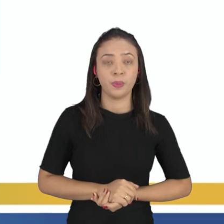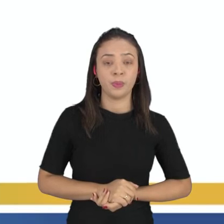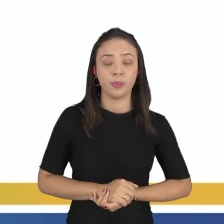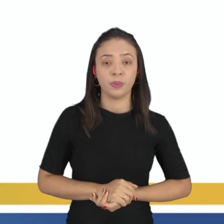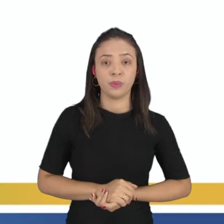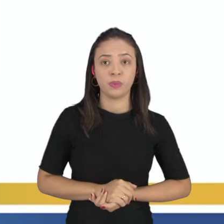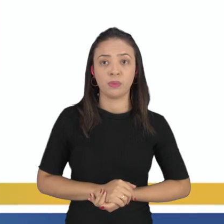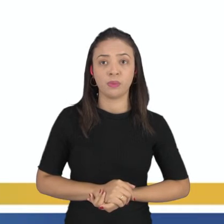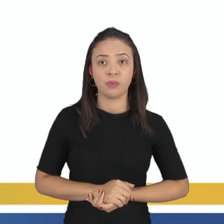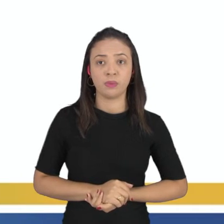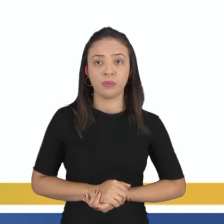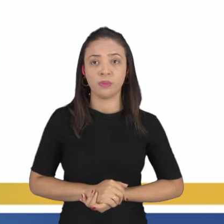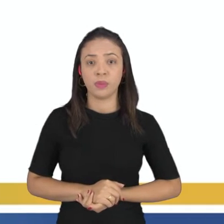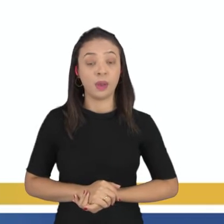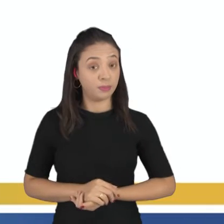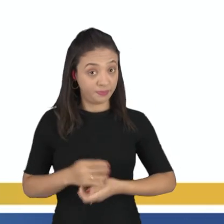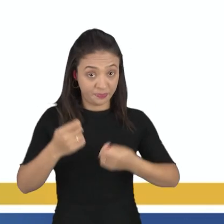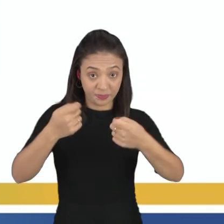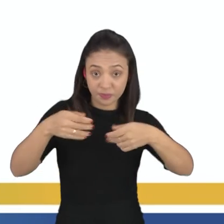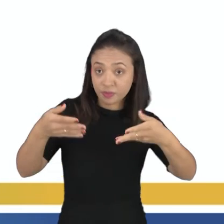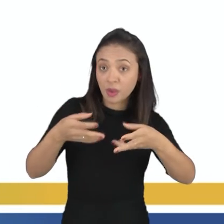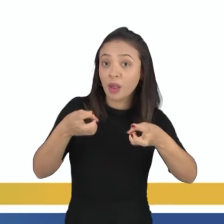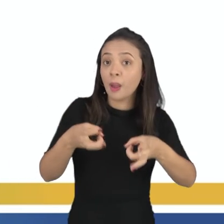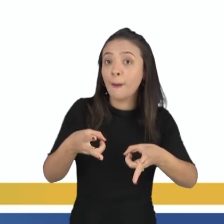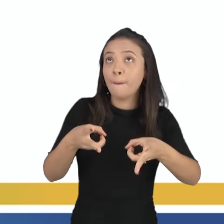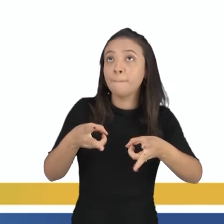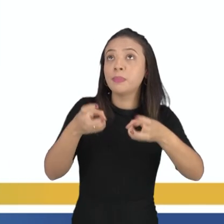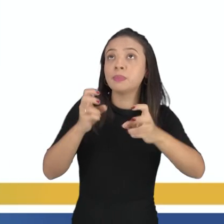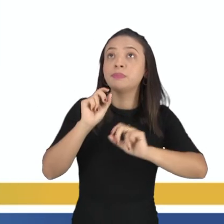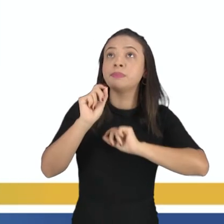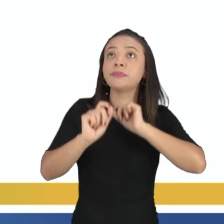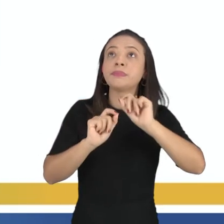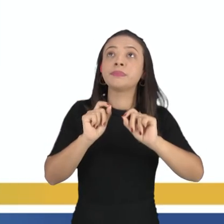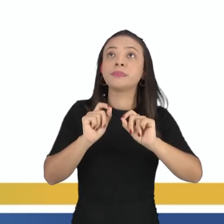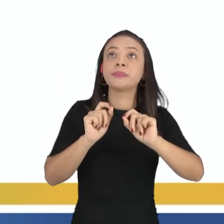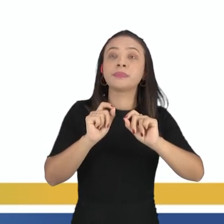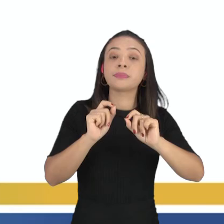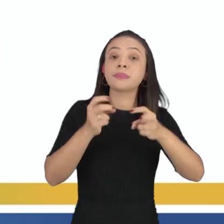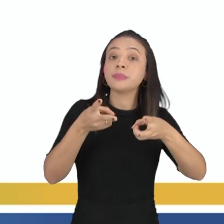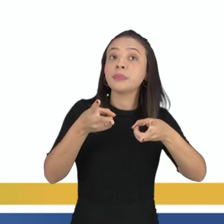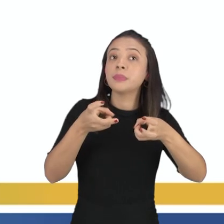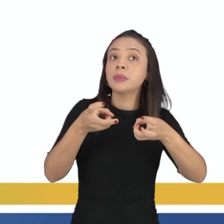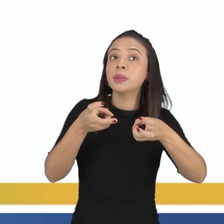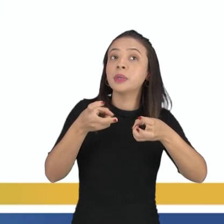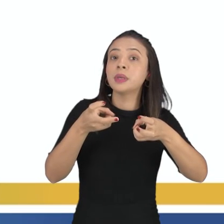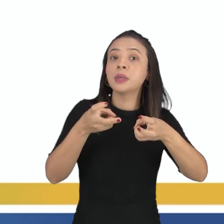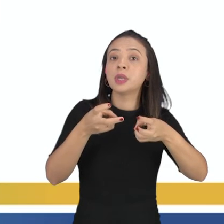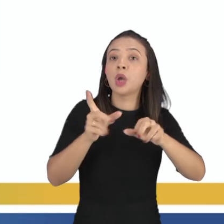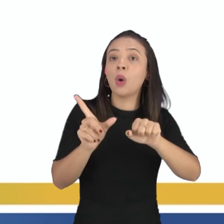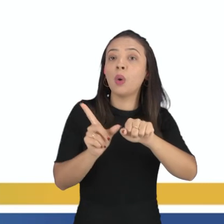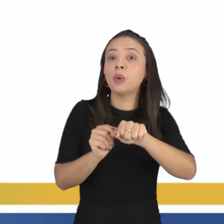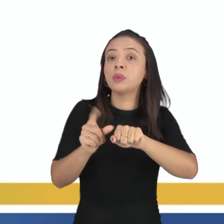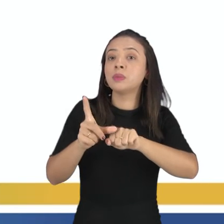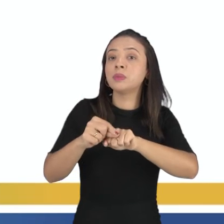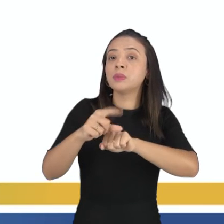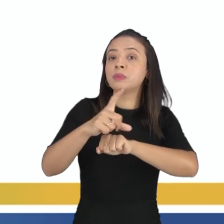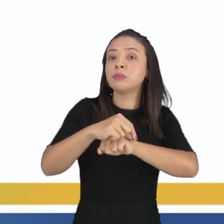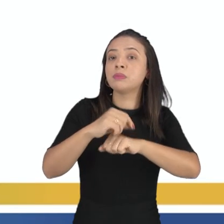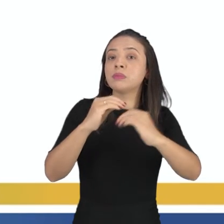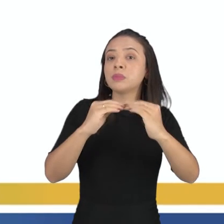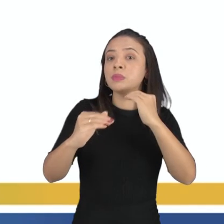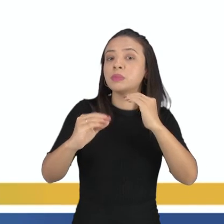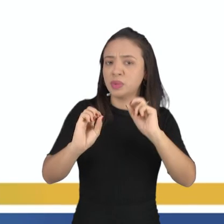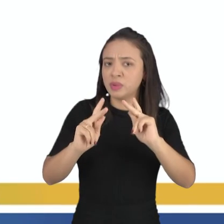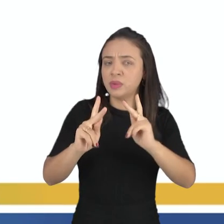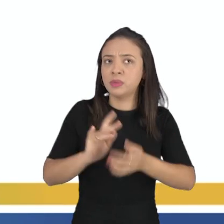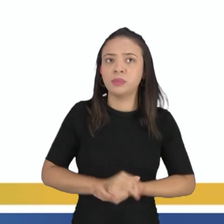O que nós precisamos aqui? Identificar. Identificar o quê? Identificar o nosso contra-argumento,